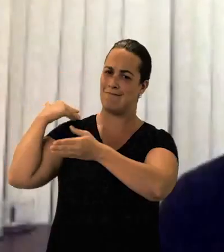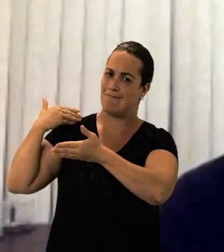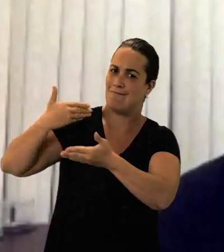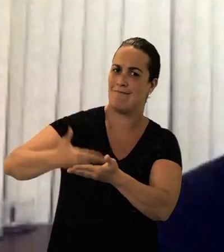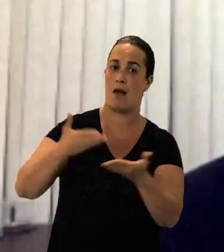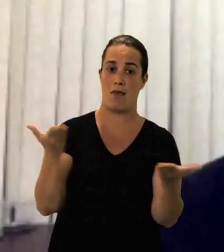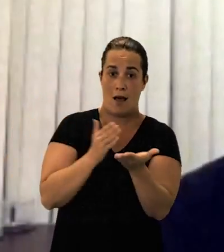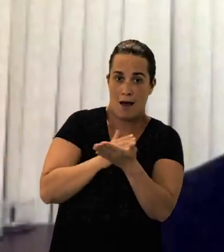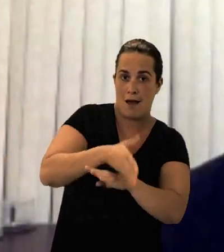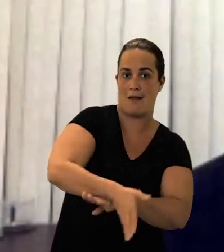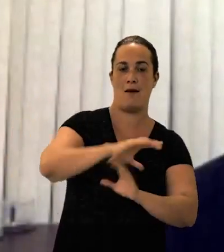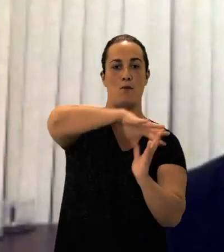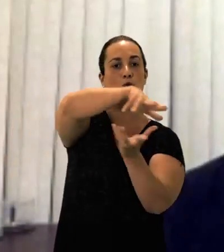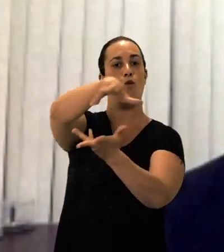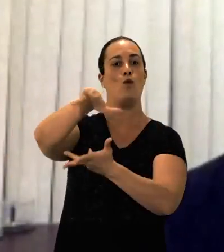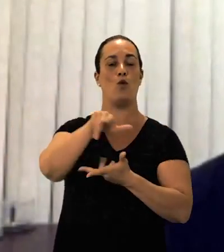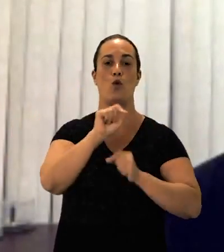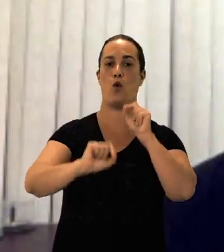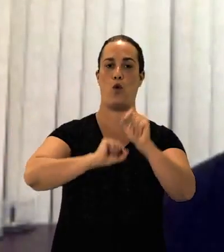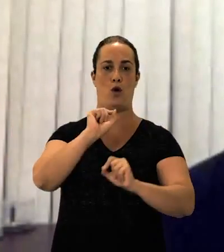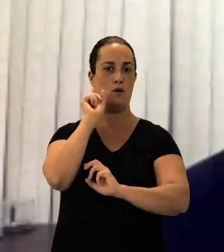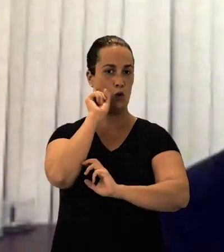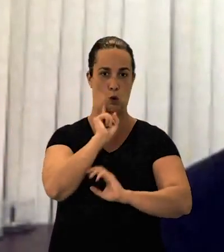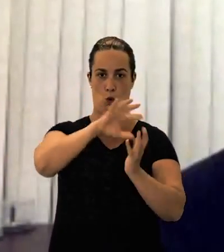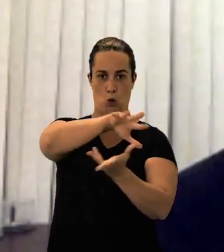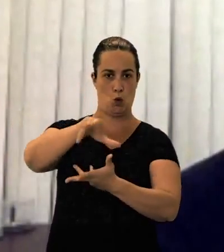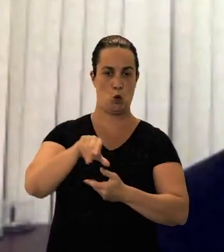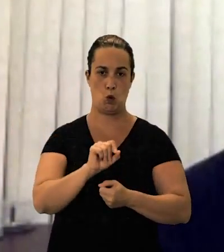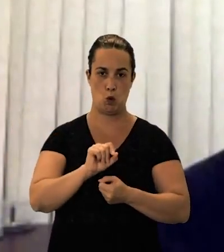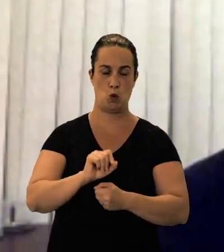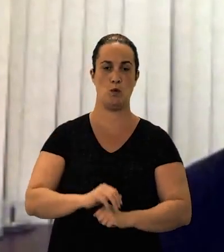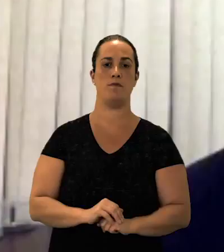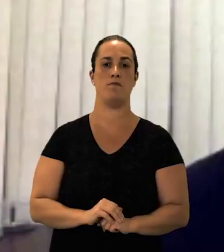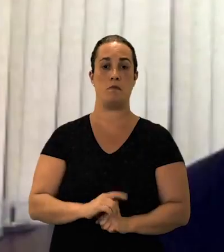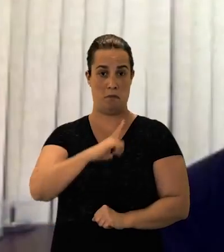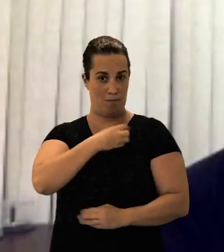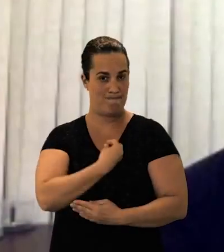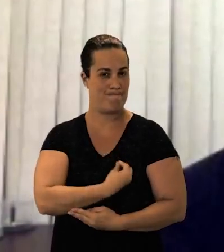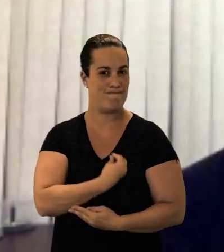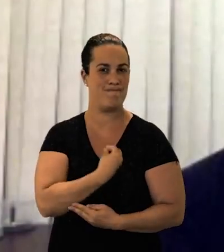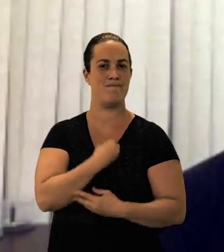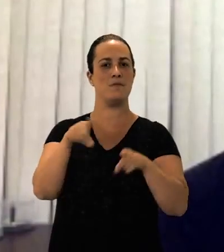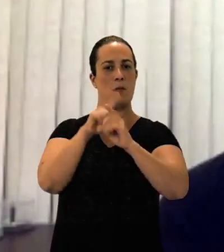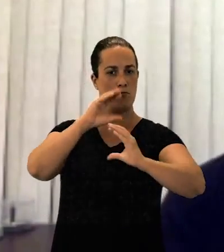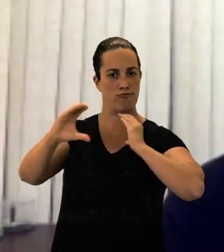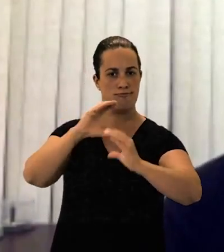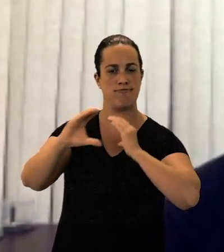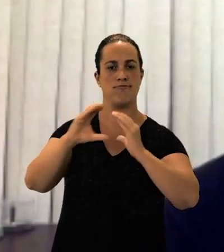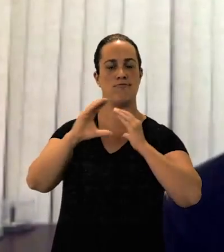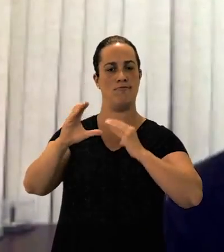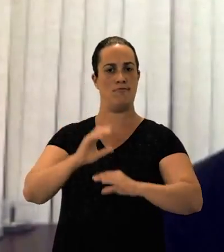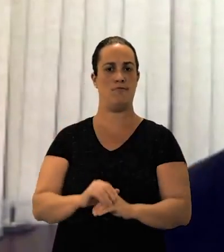a entrar nesse mundo, que é o mundo dos surdos, né? E que vive e se comunica